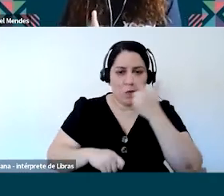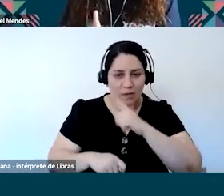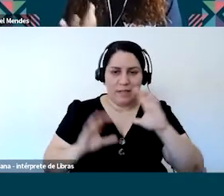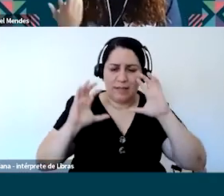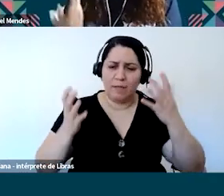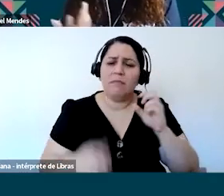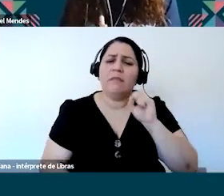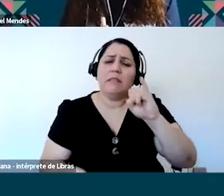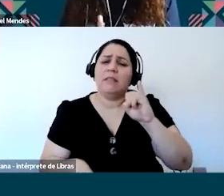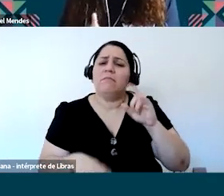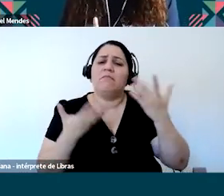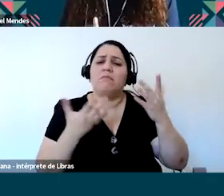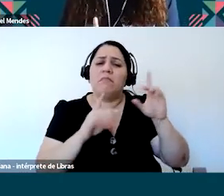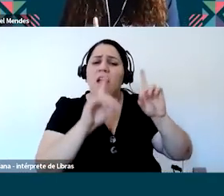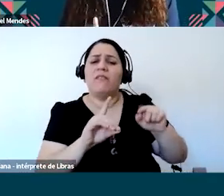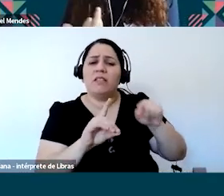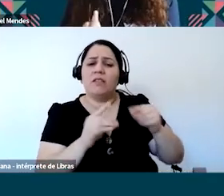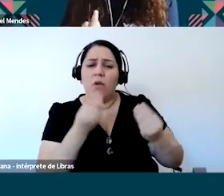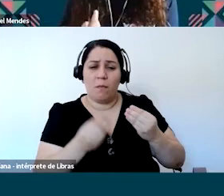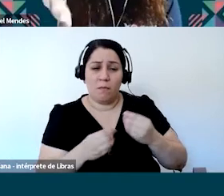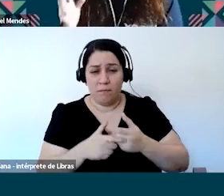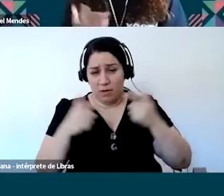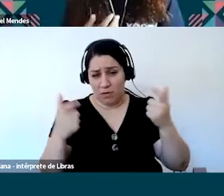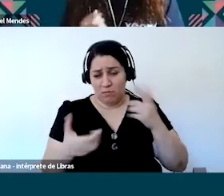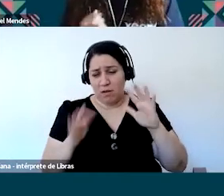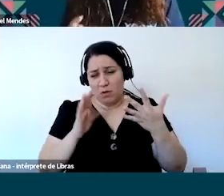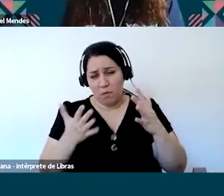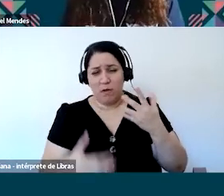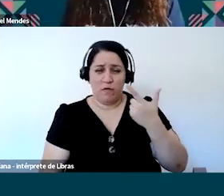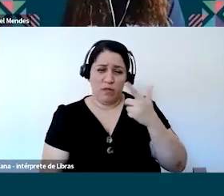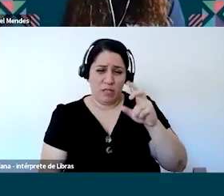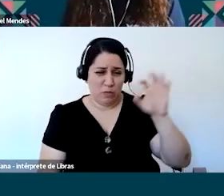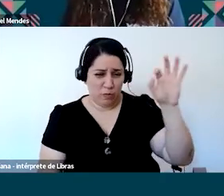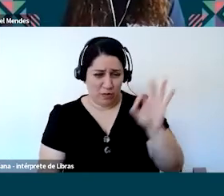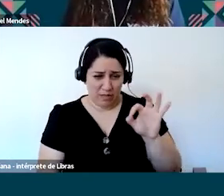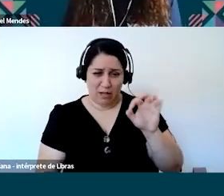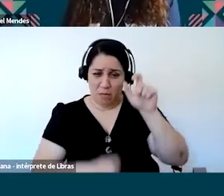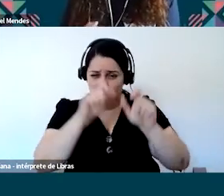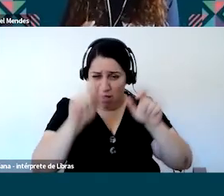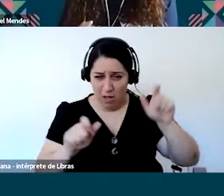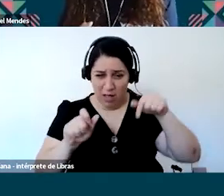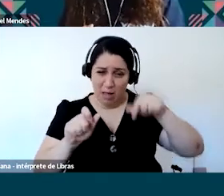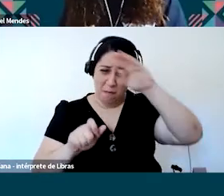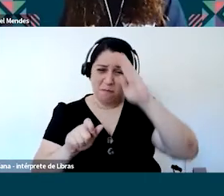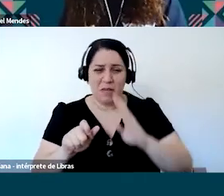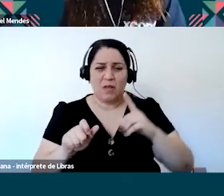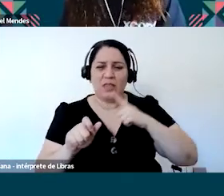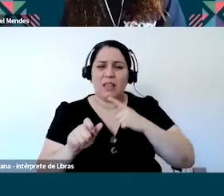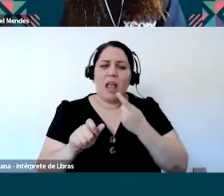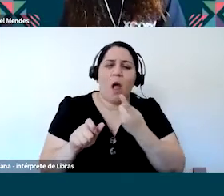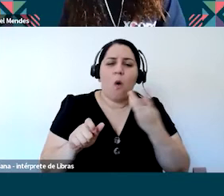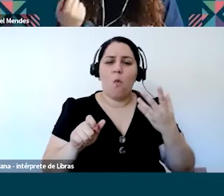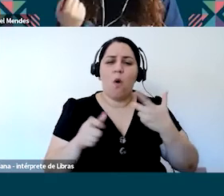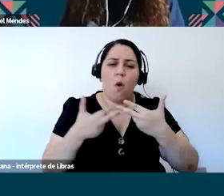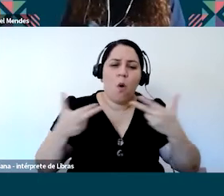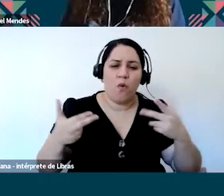têm deficiência? A gente tem que pensar que um quarto da população, ou mais ou menos 25% da população brasileira, é composta de pessoas